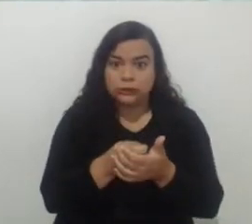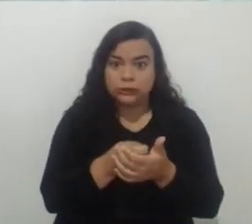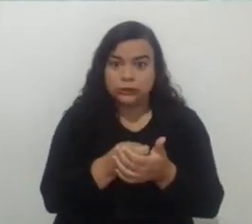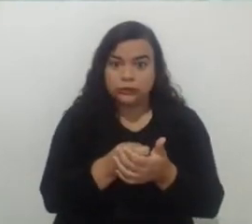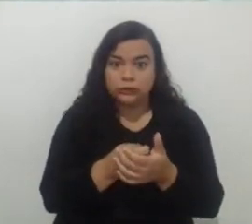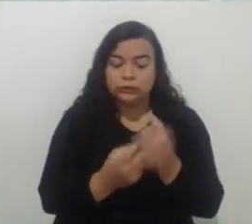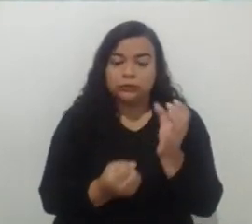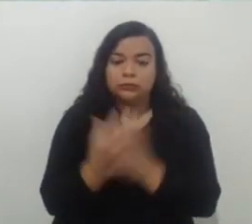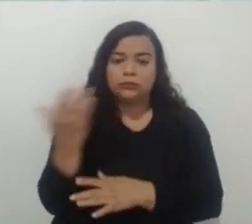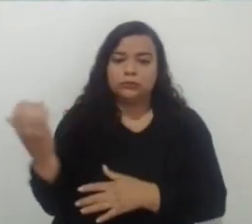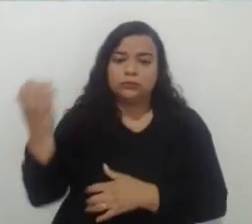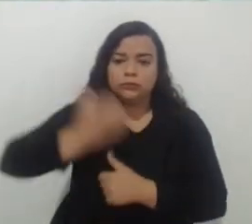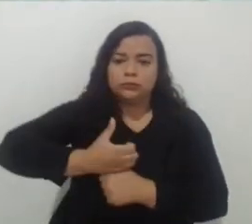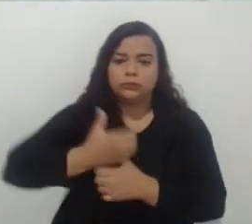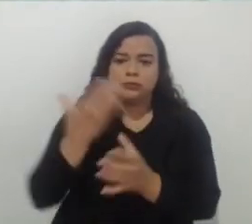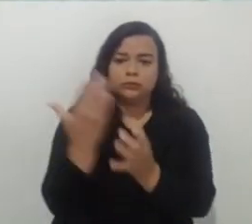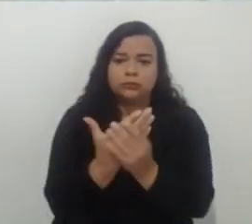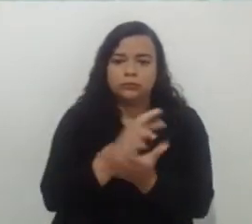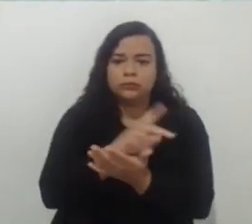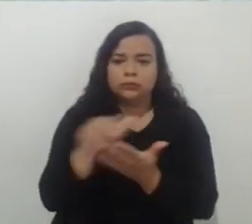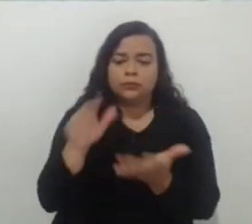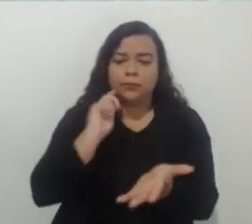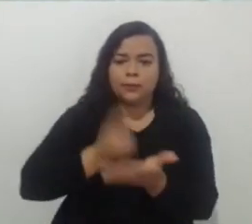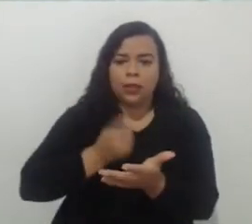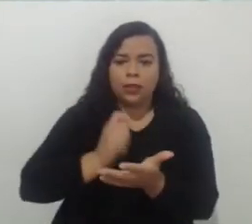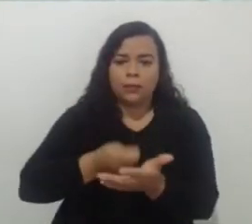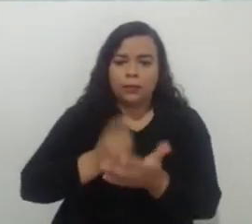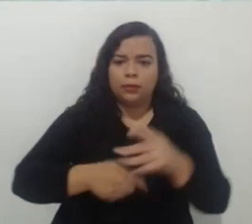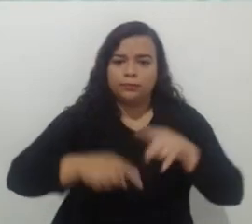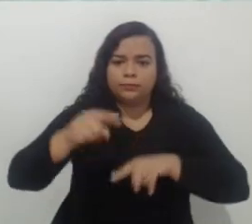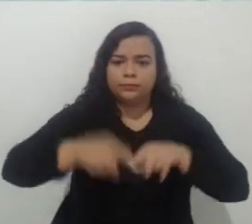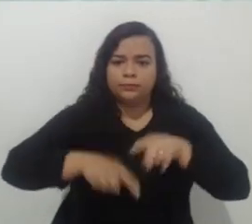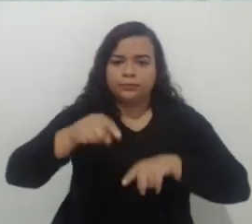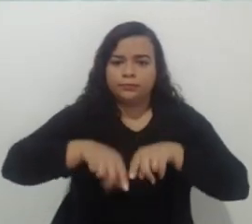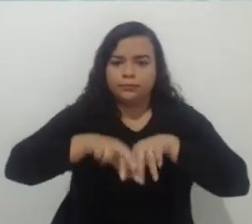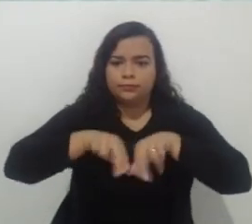processuais, pagando os precatórios dos funcionários